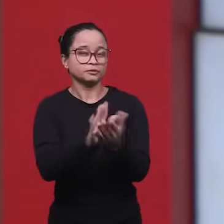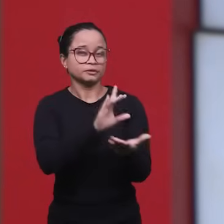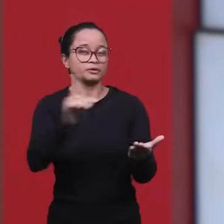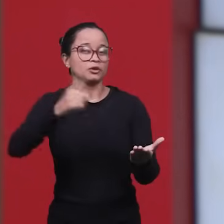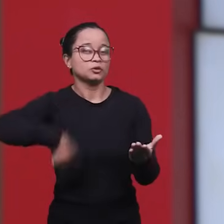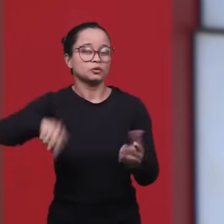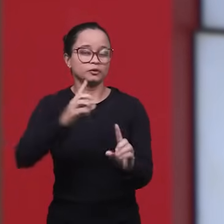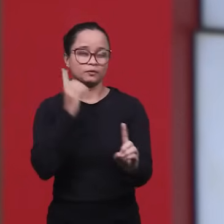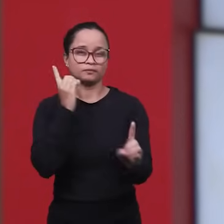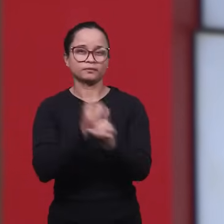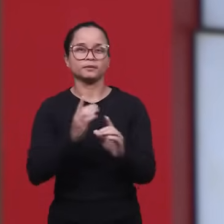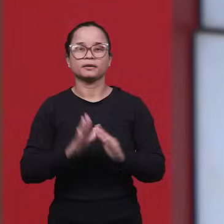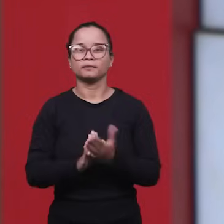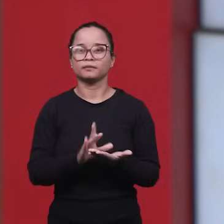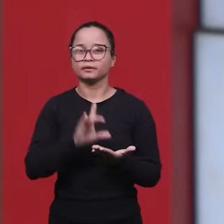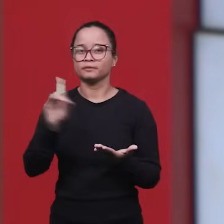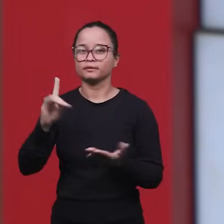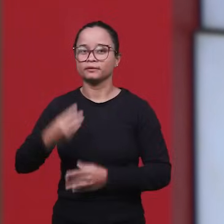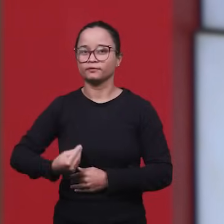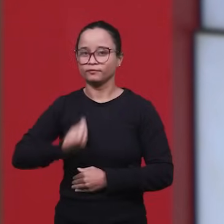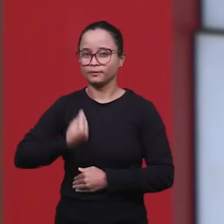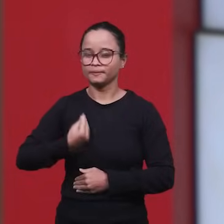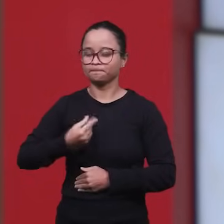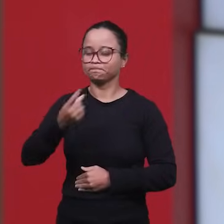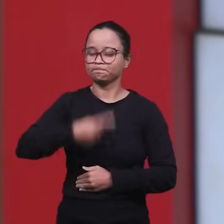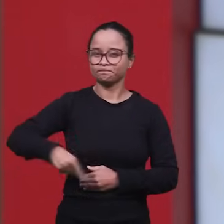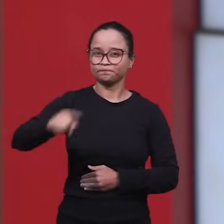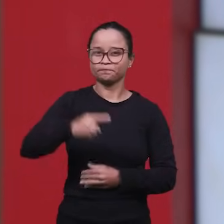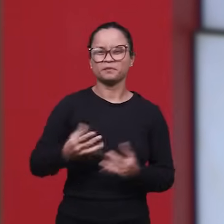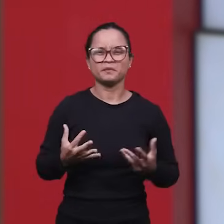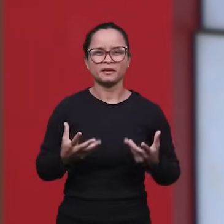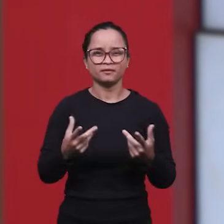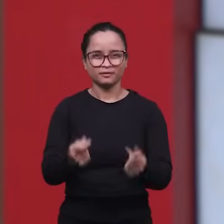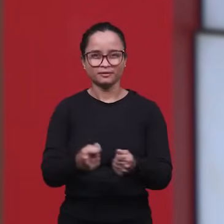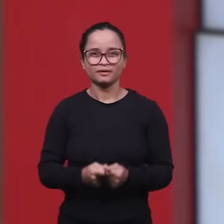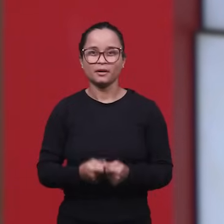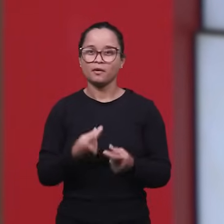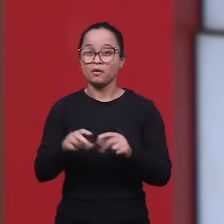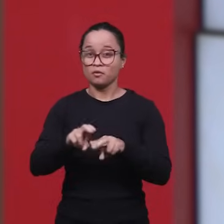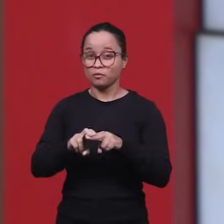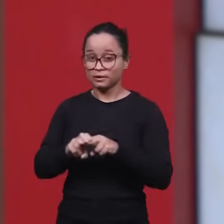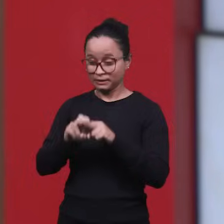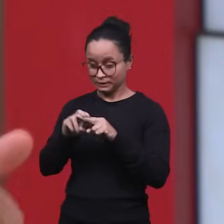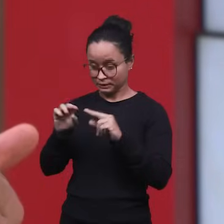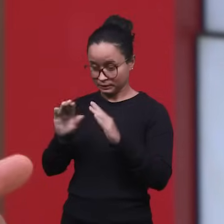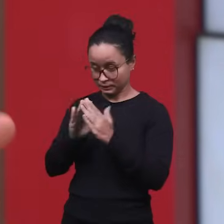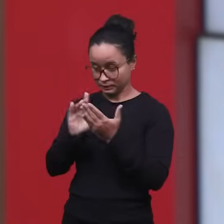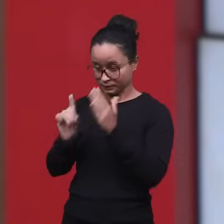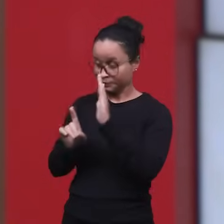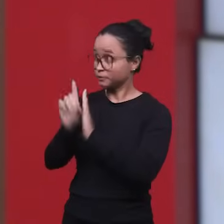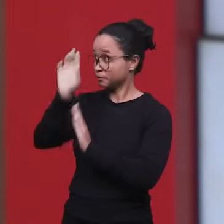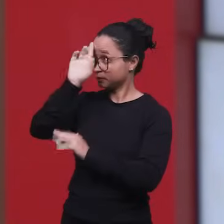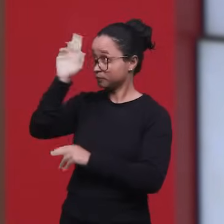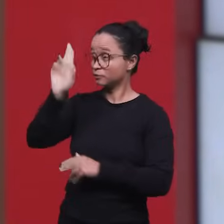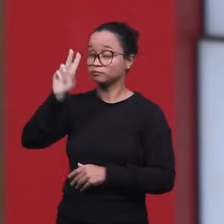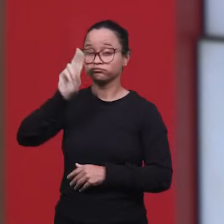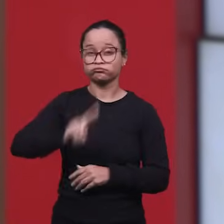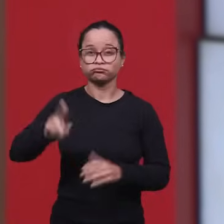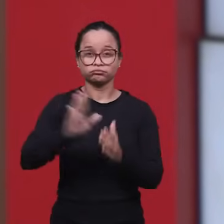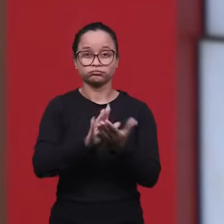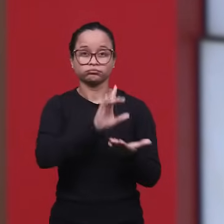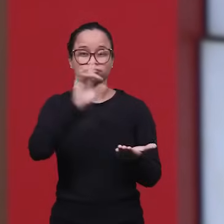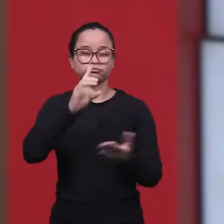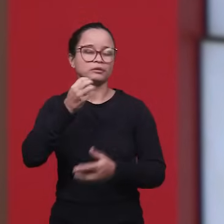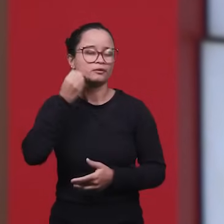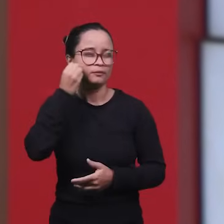então o que nós descobrimos na palavra de vida para nós é extraordinário. Por isso que a consulta a ela, ao Senhor, através dela,